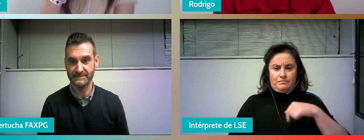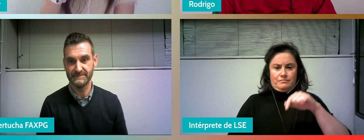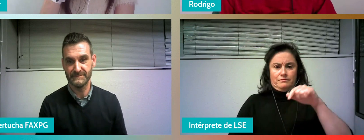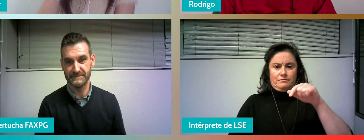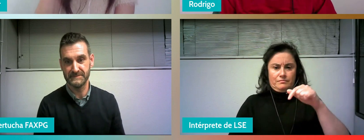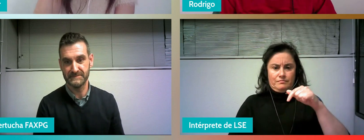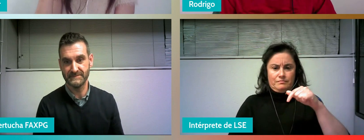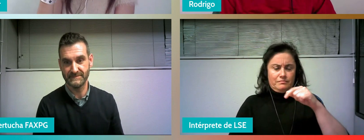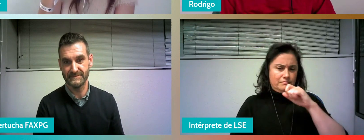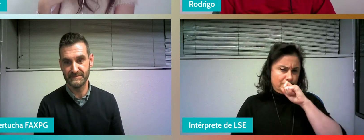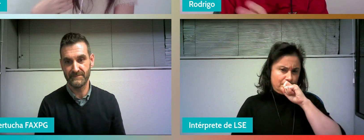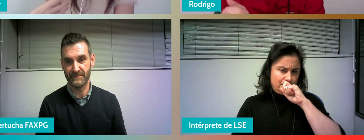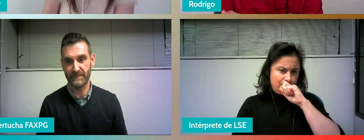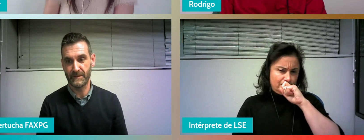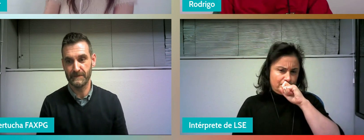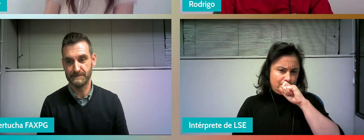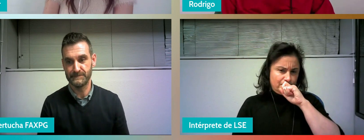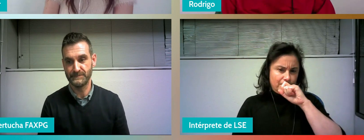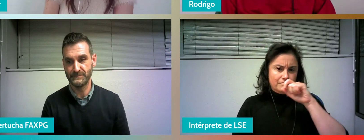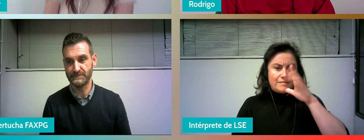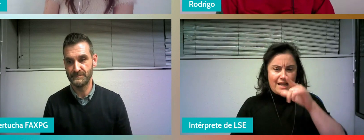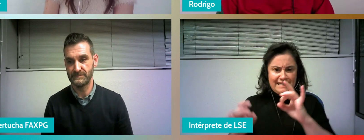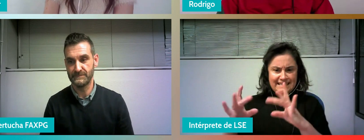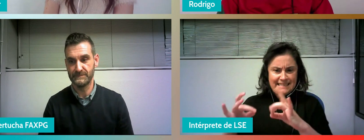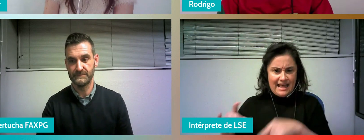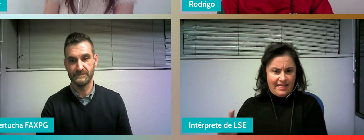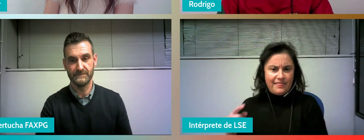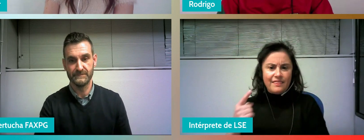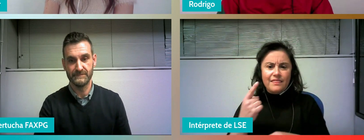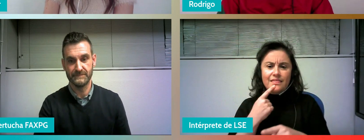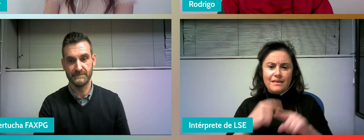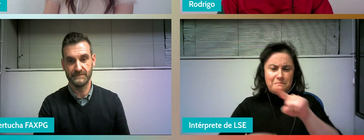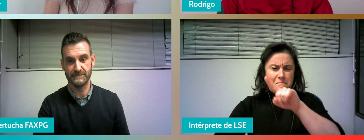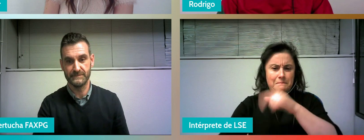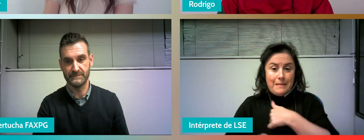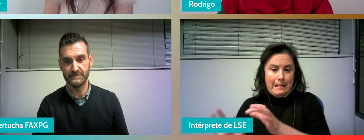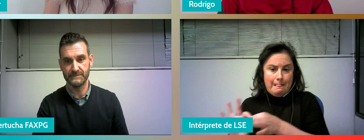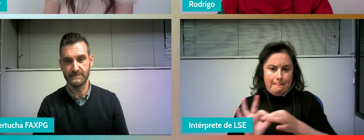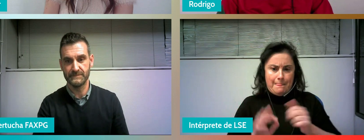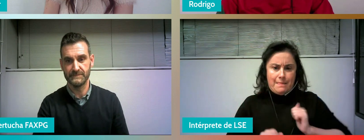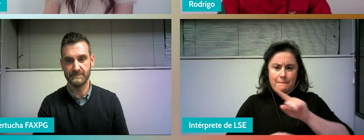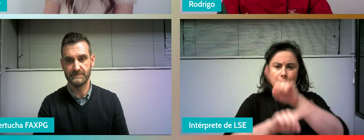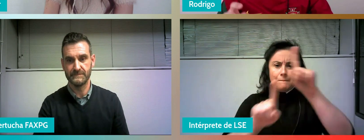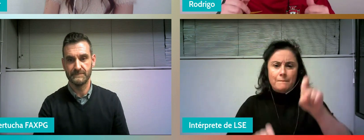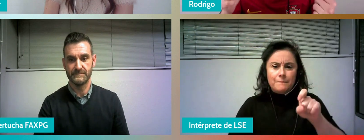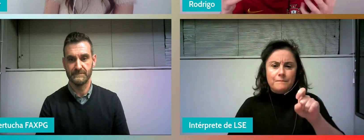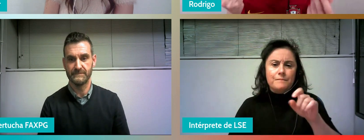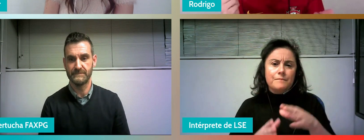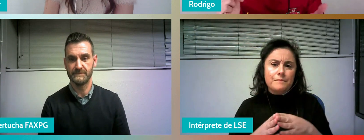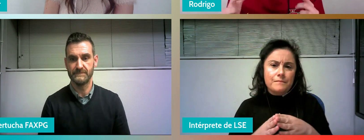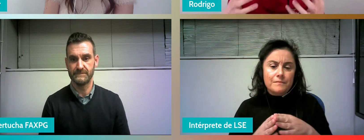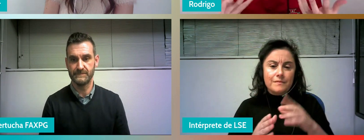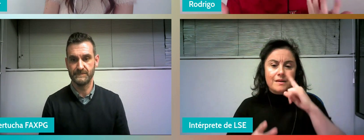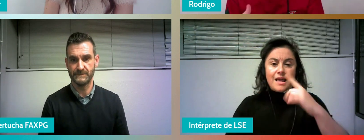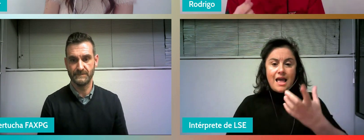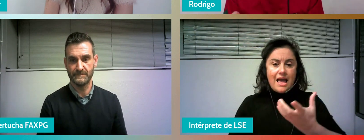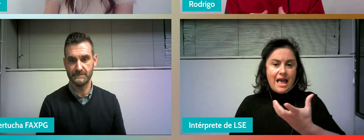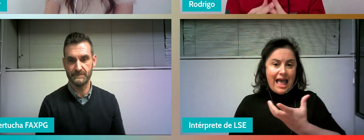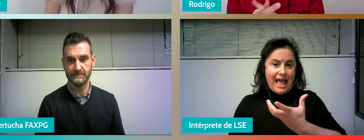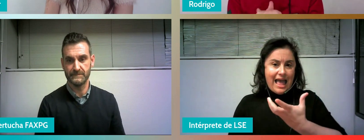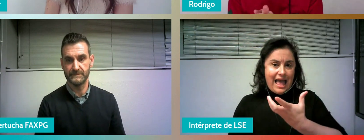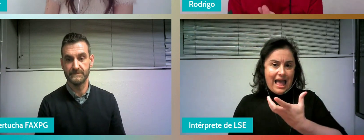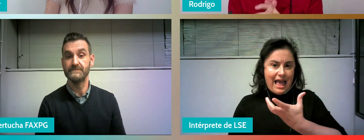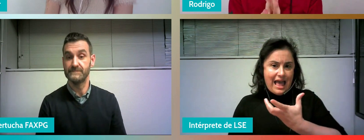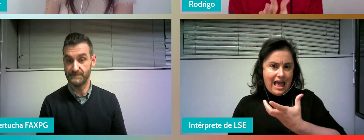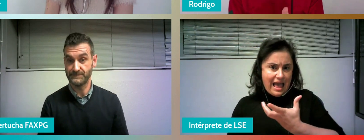Diogo, que está no chat, com aquilo que eu já queria perguntar, o facto de, juntamente com os movimentos e